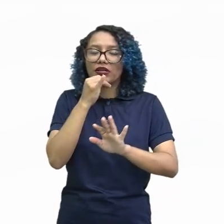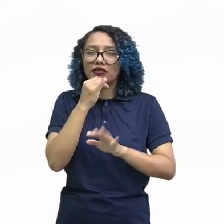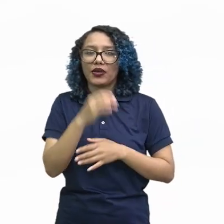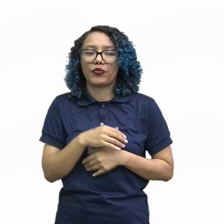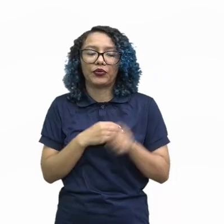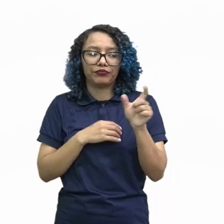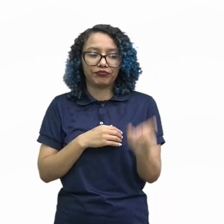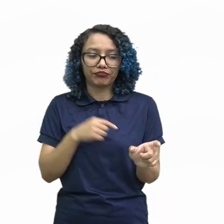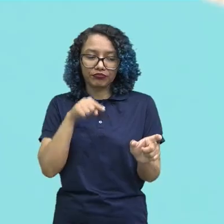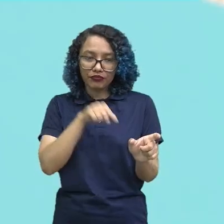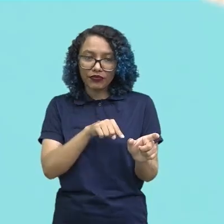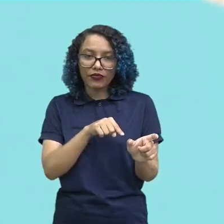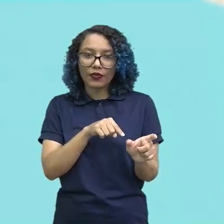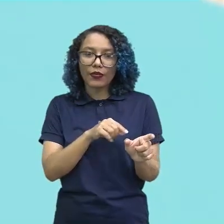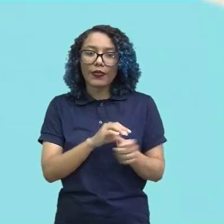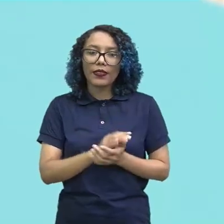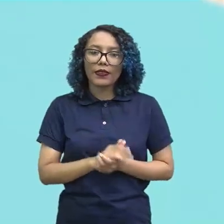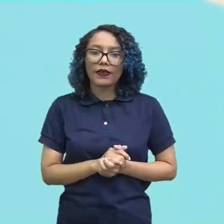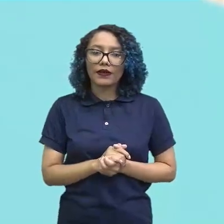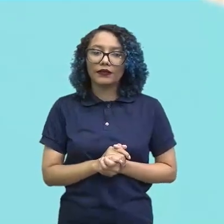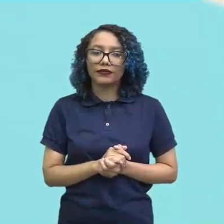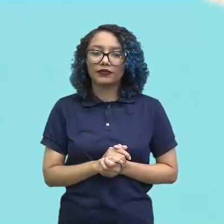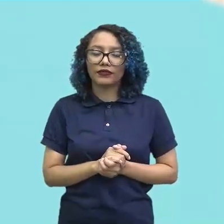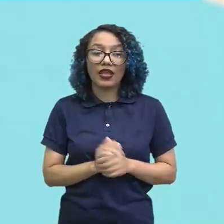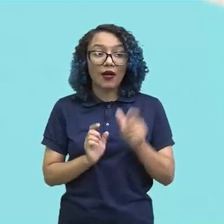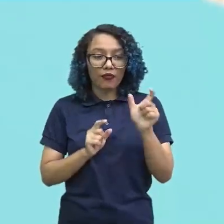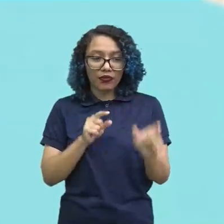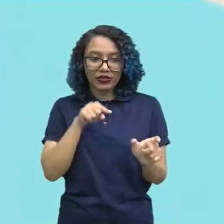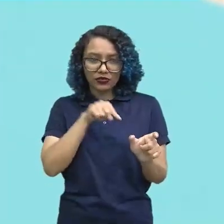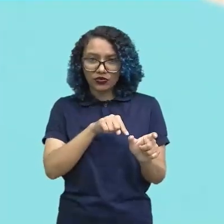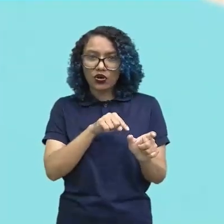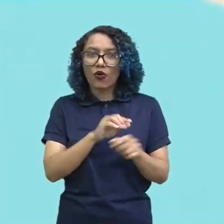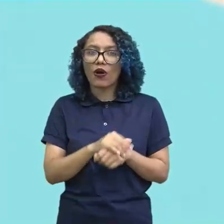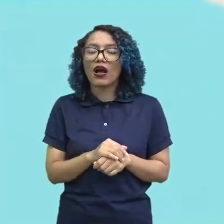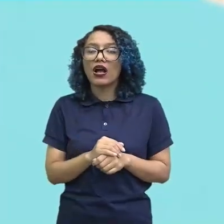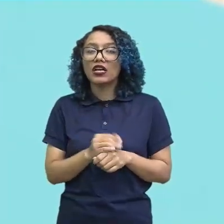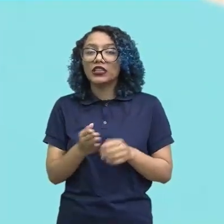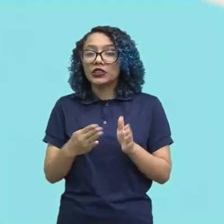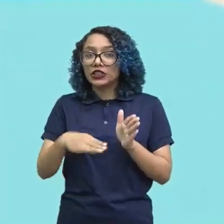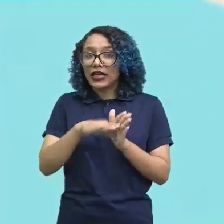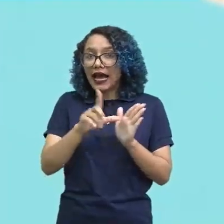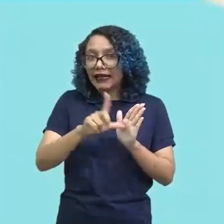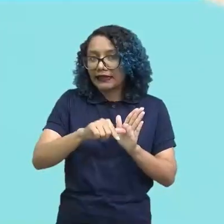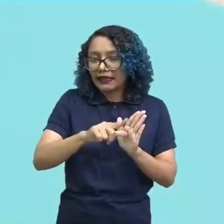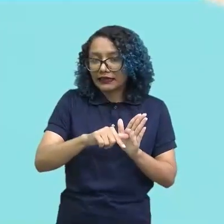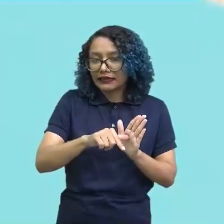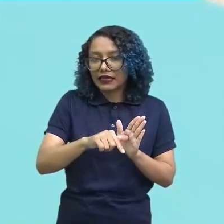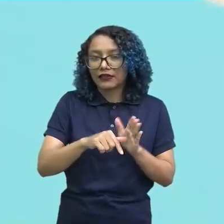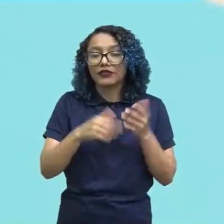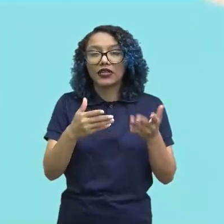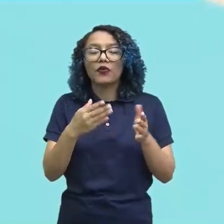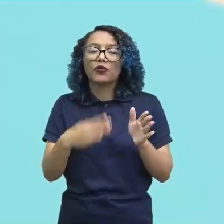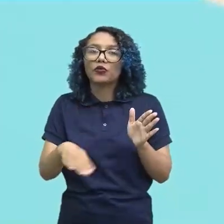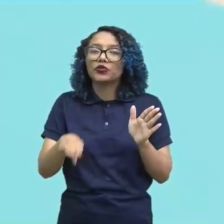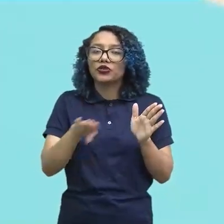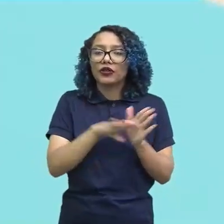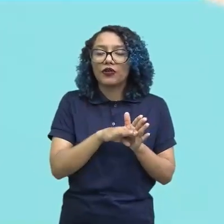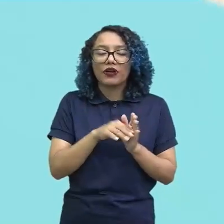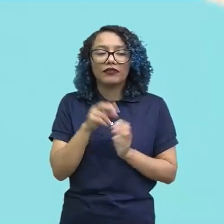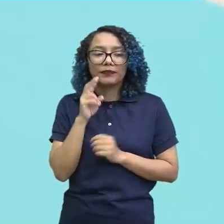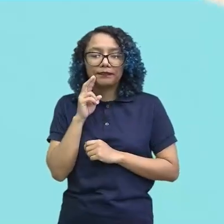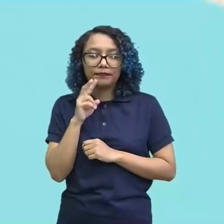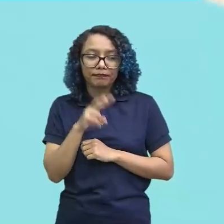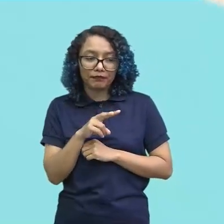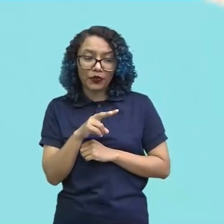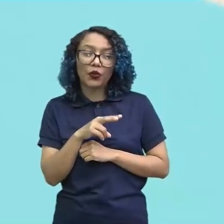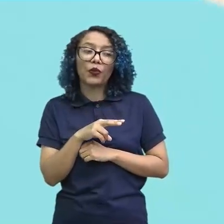não chegou no momento da aula iniciar. E quando essa pessoa finalmente chega, vocês olham para ela na